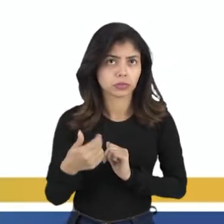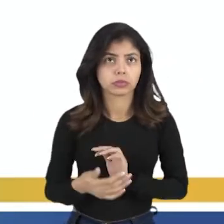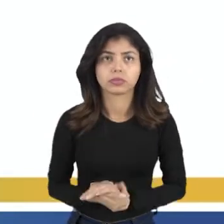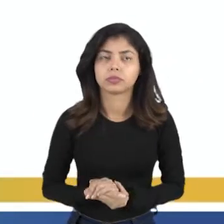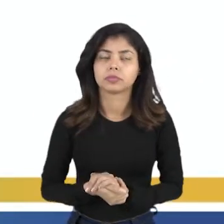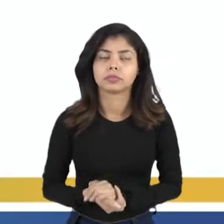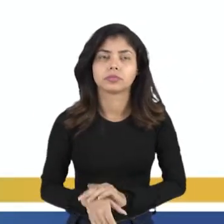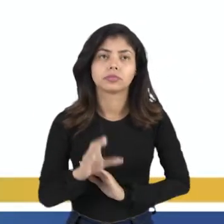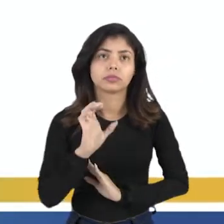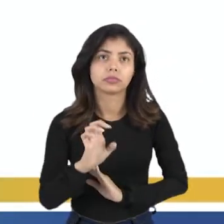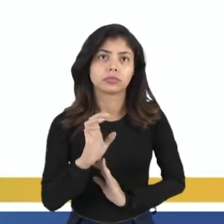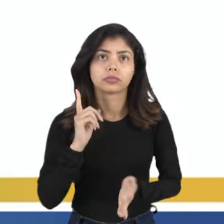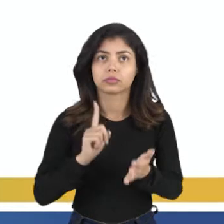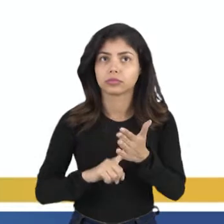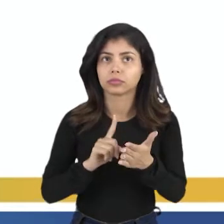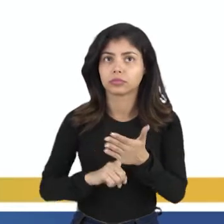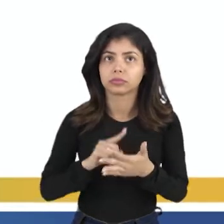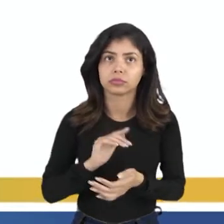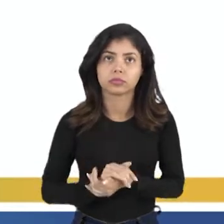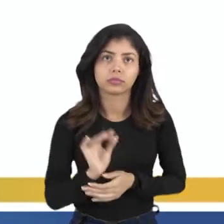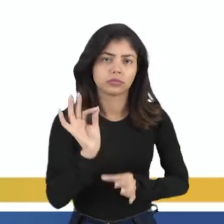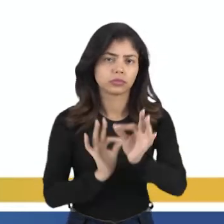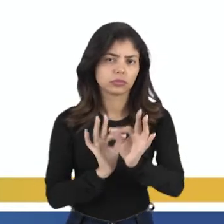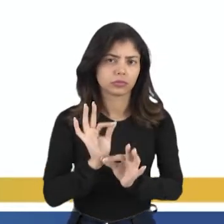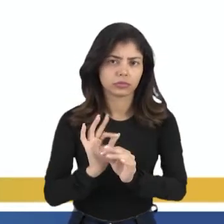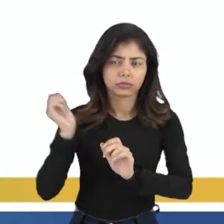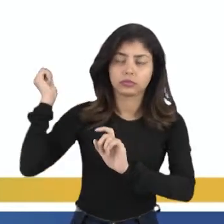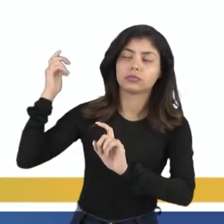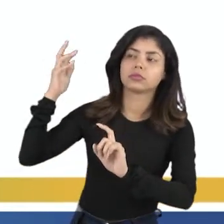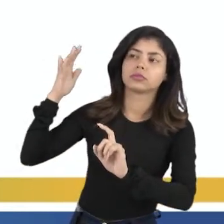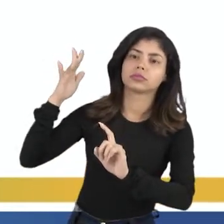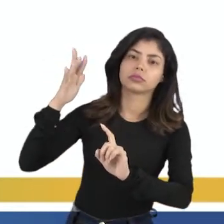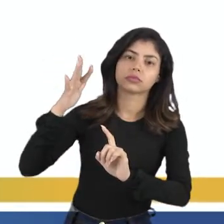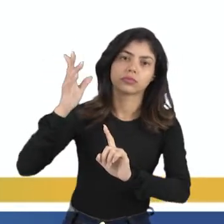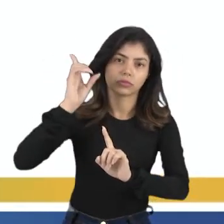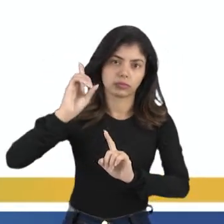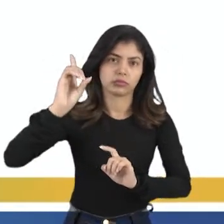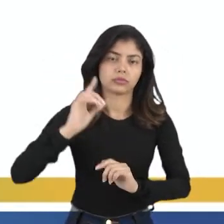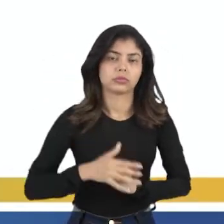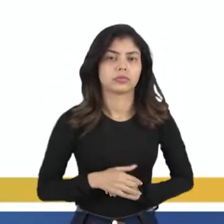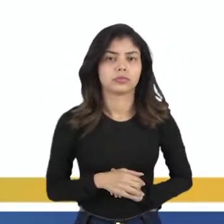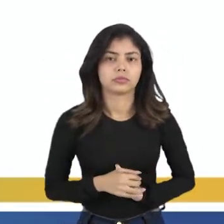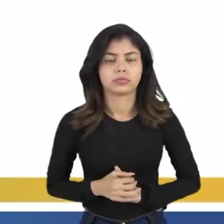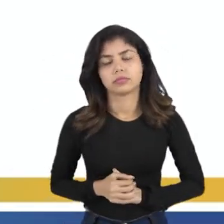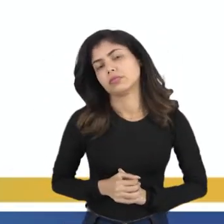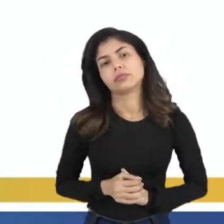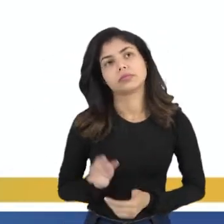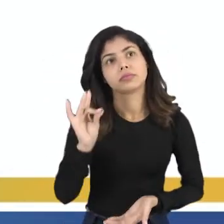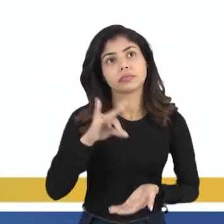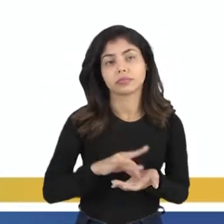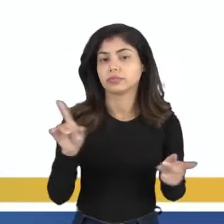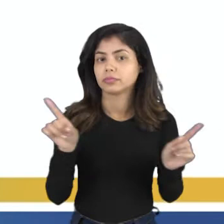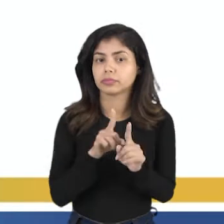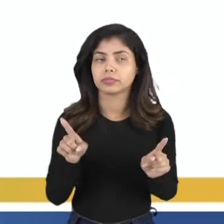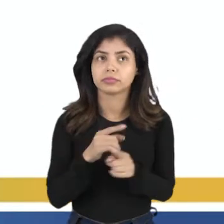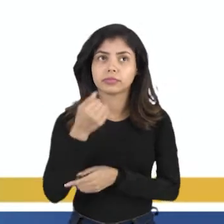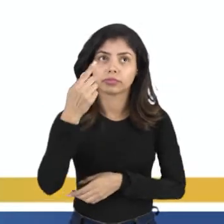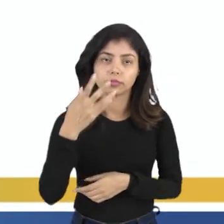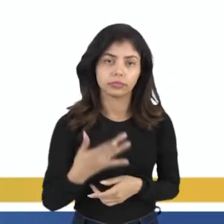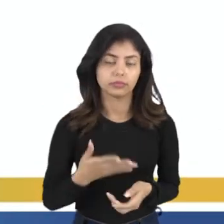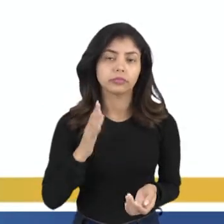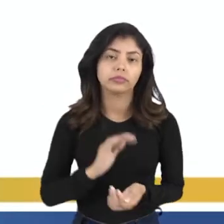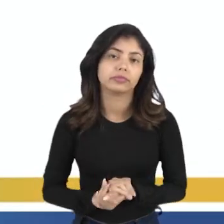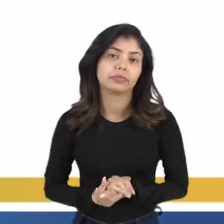problema e considera-se como uma orientação divina. Na verdade, não, nenhuma